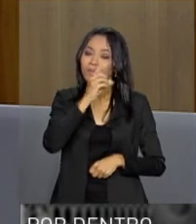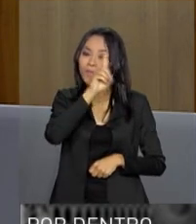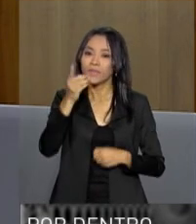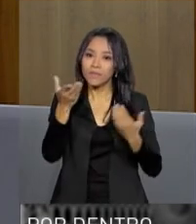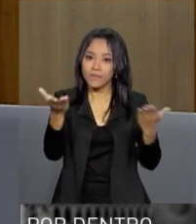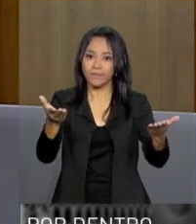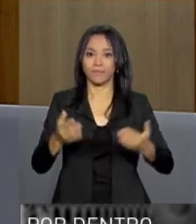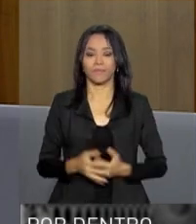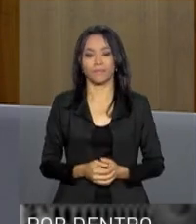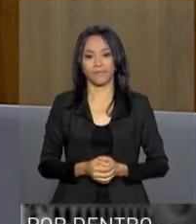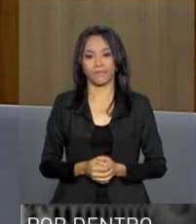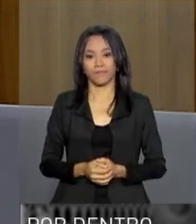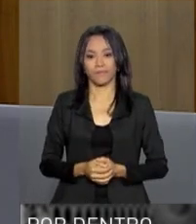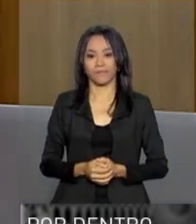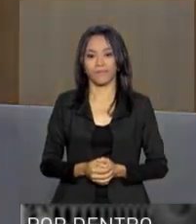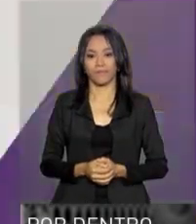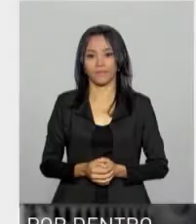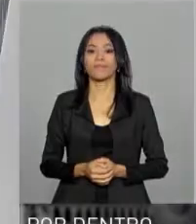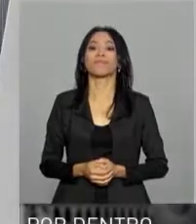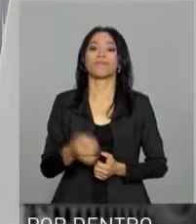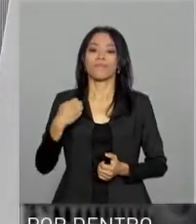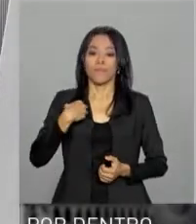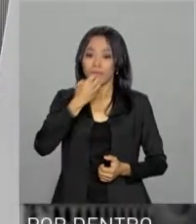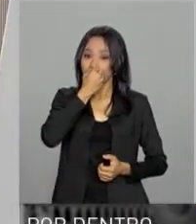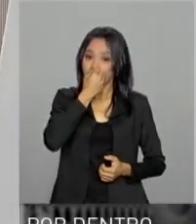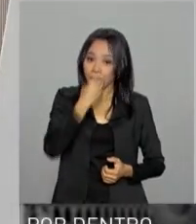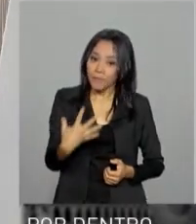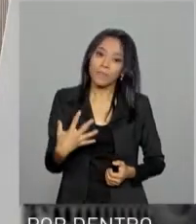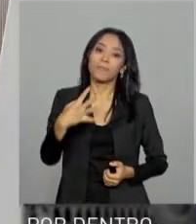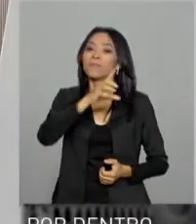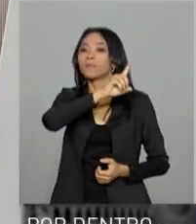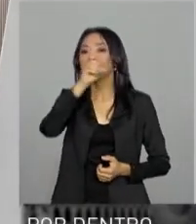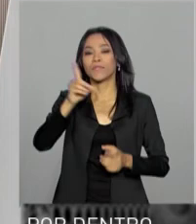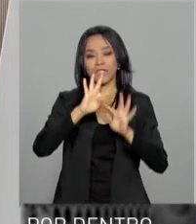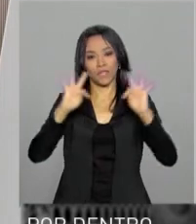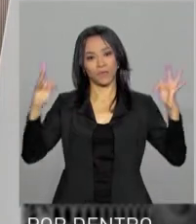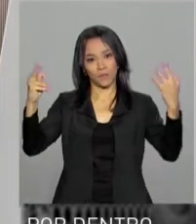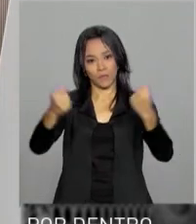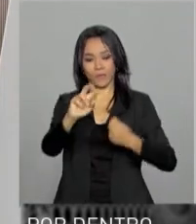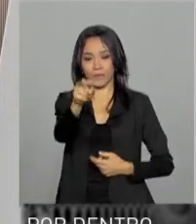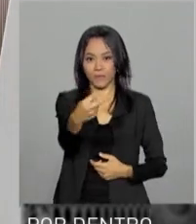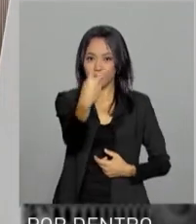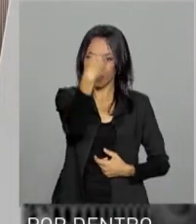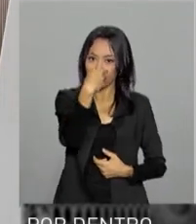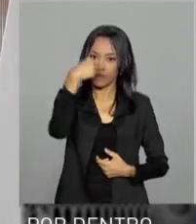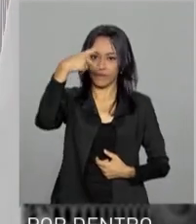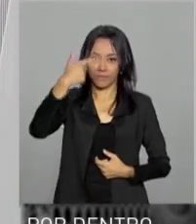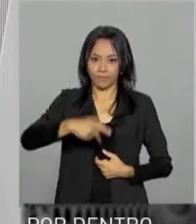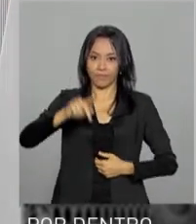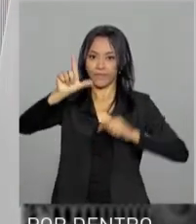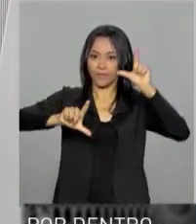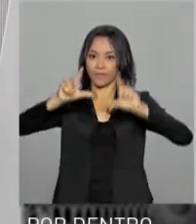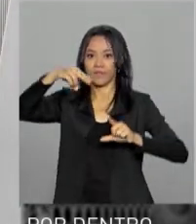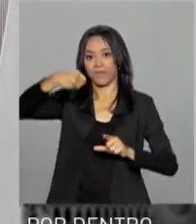você bom dia calma bom dia o secretário jornal bom dia a todos os telespectadores a nbr